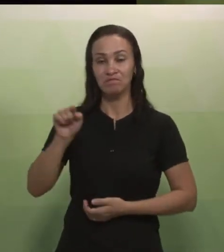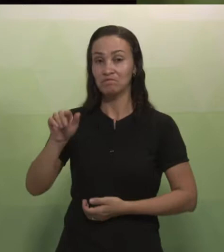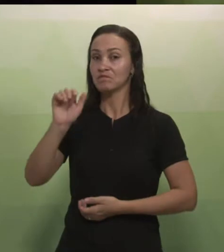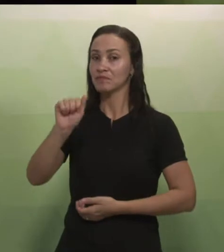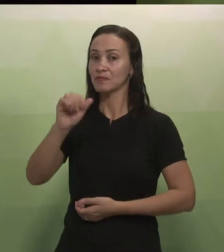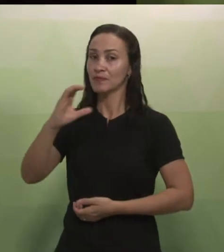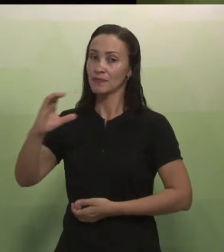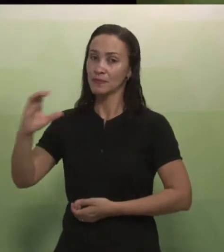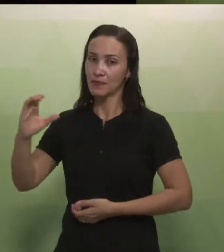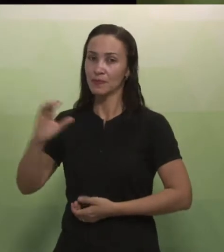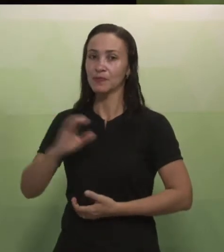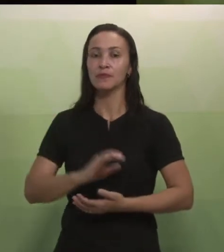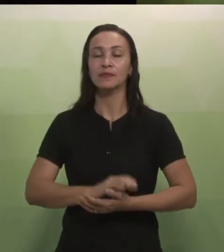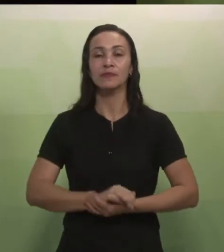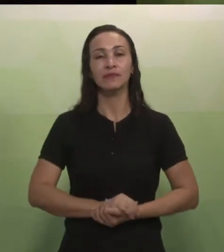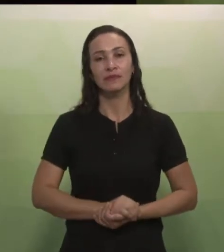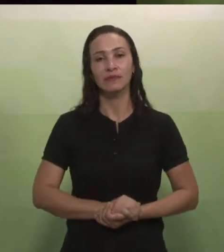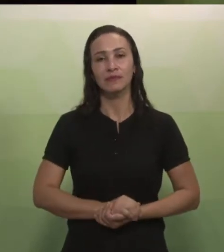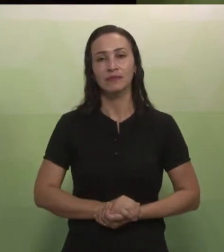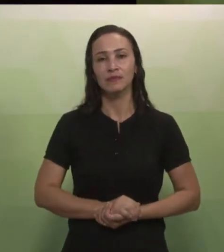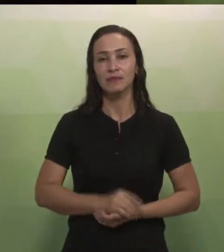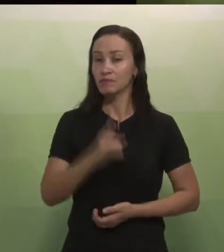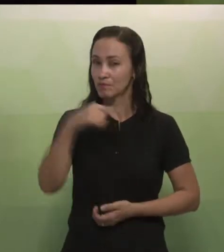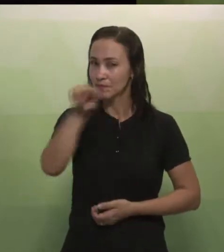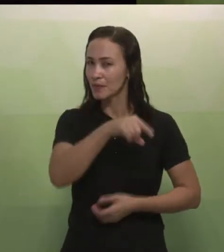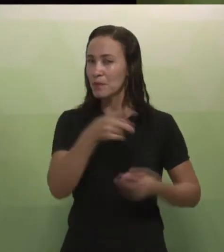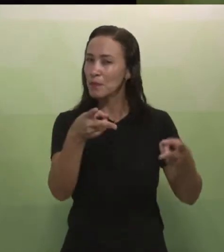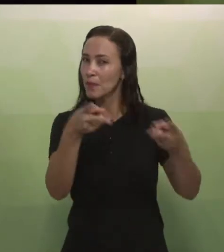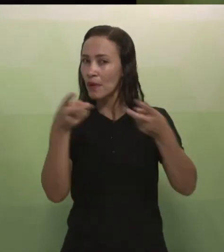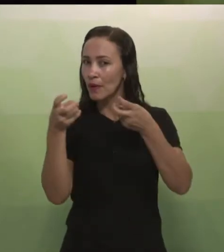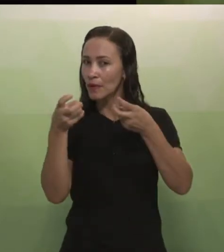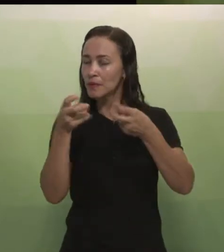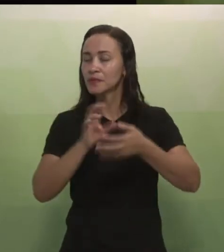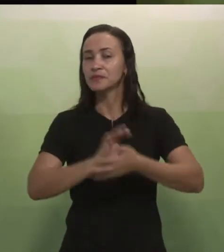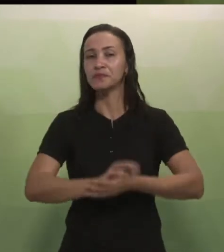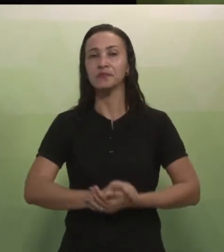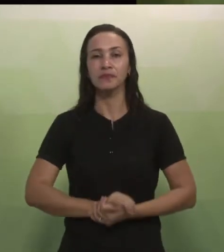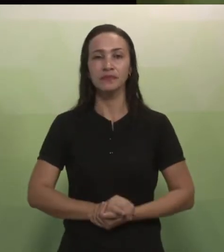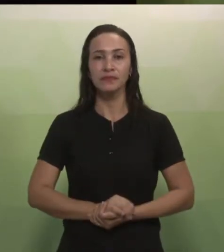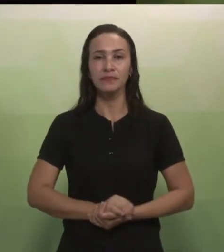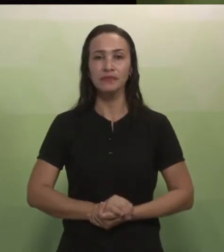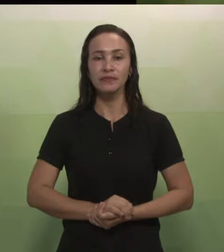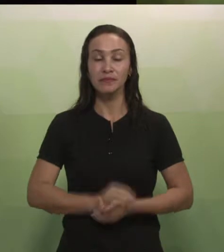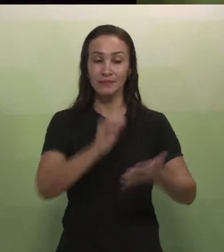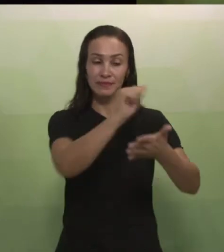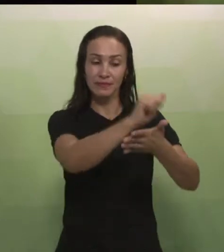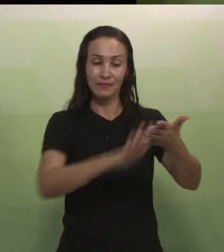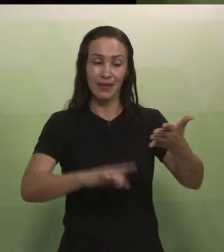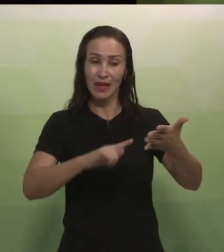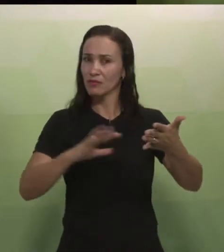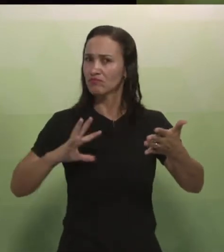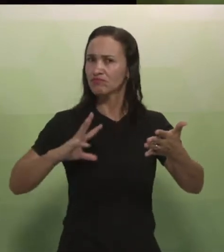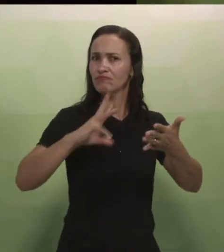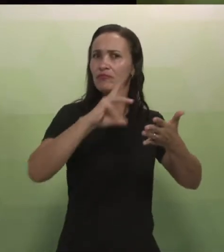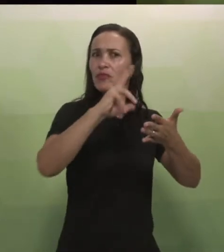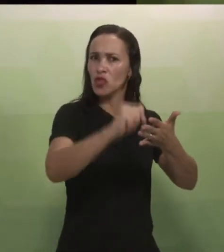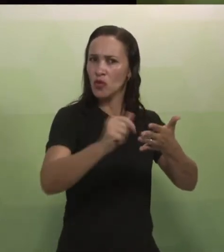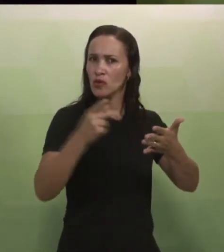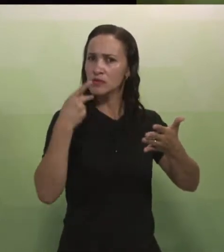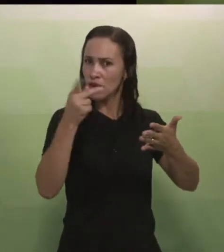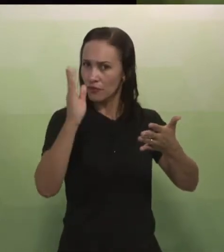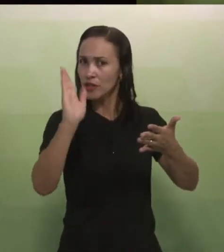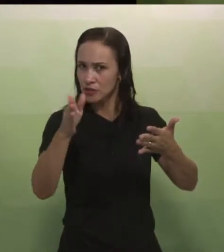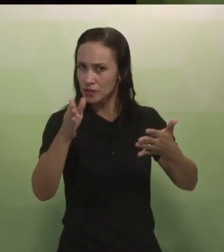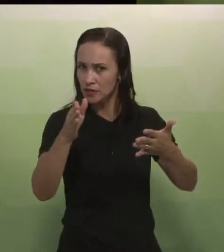as ACCs. Vejam bem, todas as atividades, como eu acabei de falar e